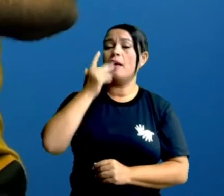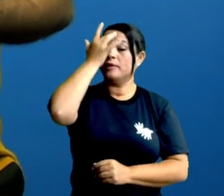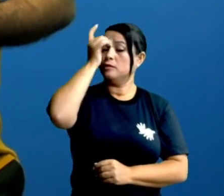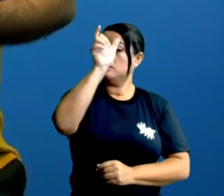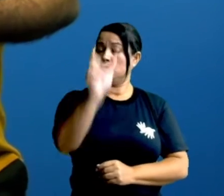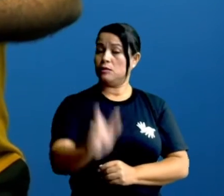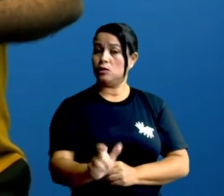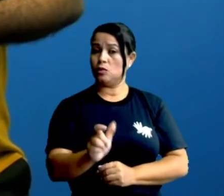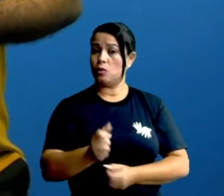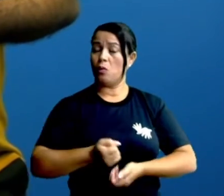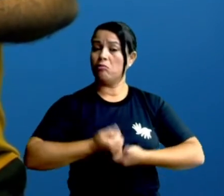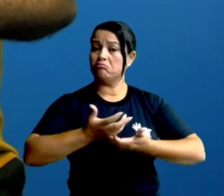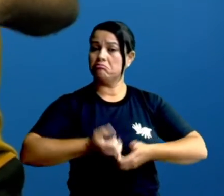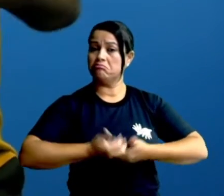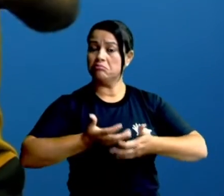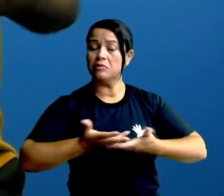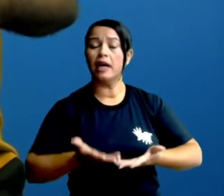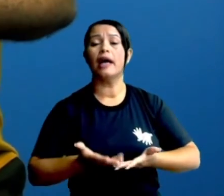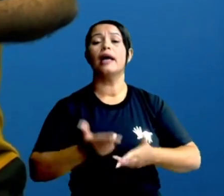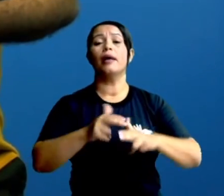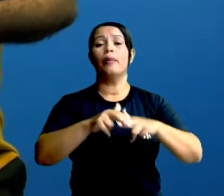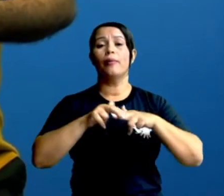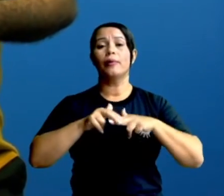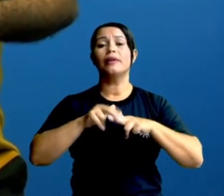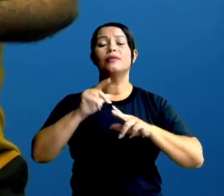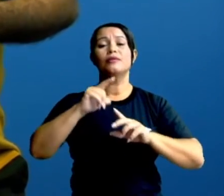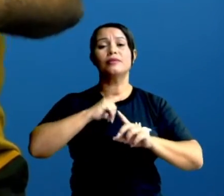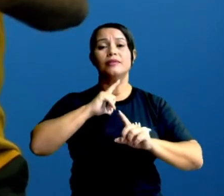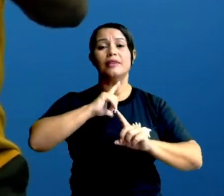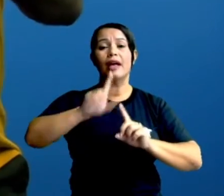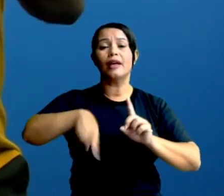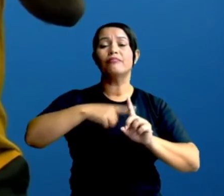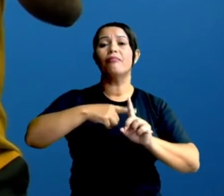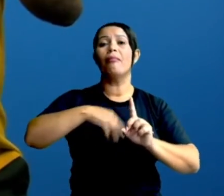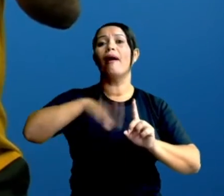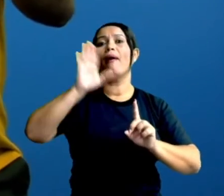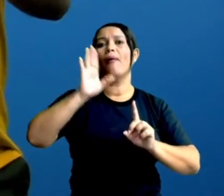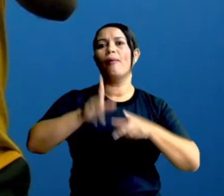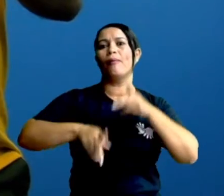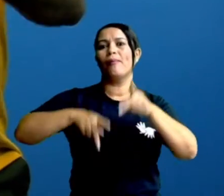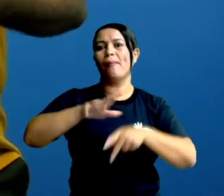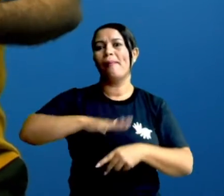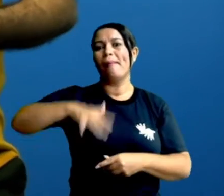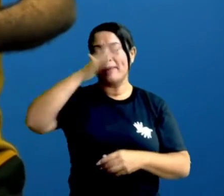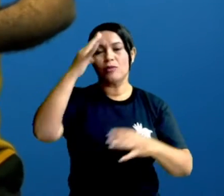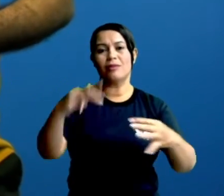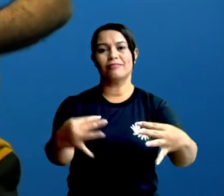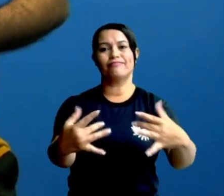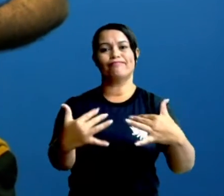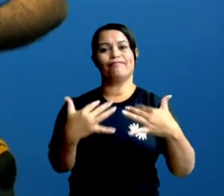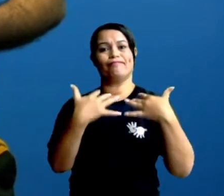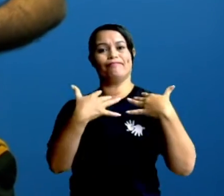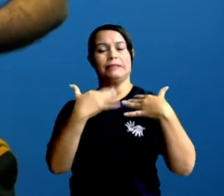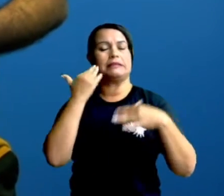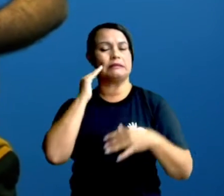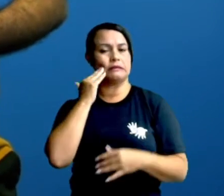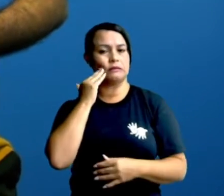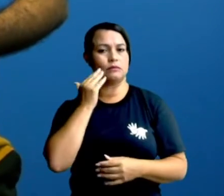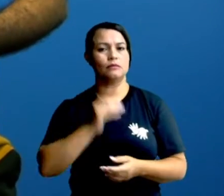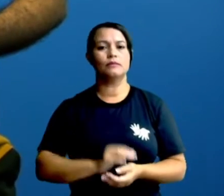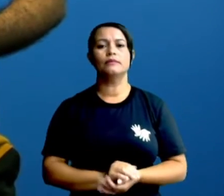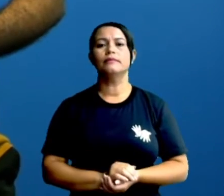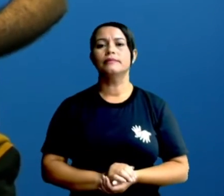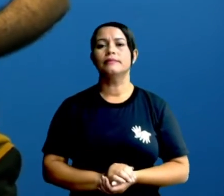por conseguinte, eles atingem um maior número de pessoas. A palavra, né, esse discurso alcança um maior número de